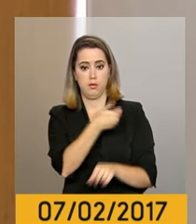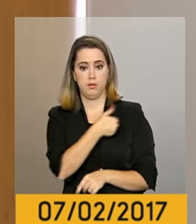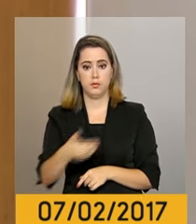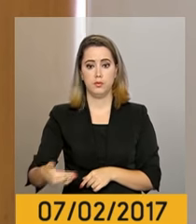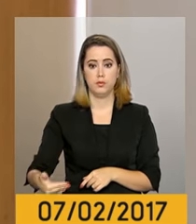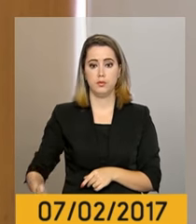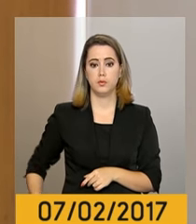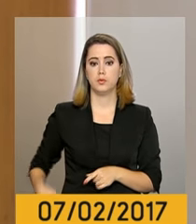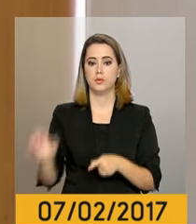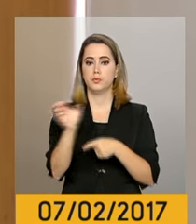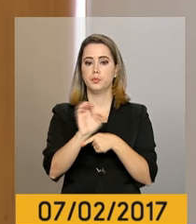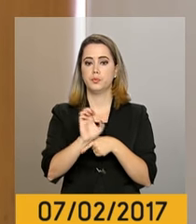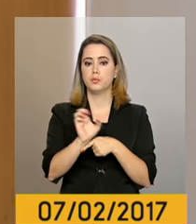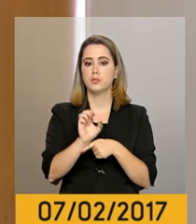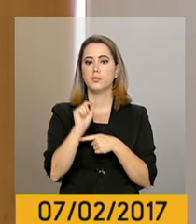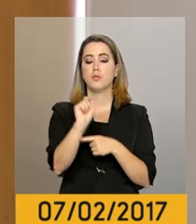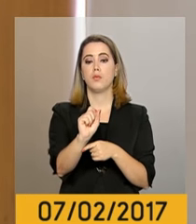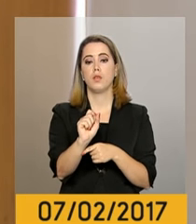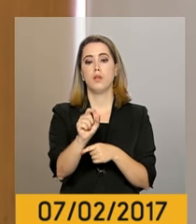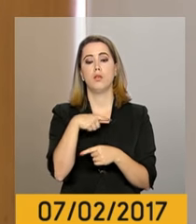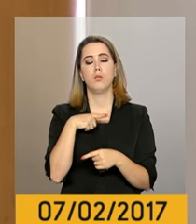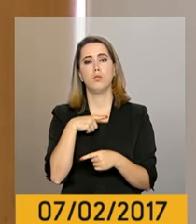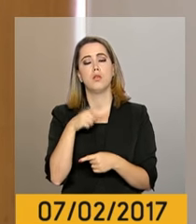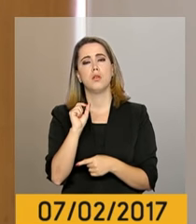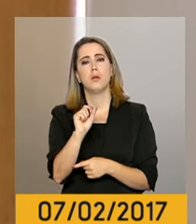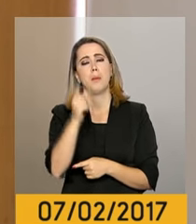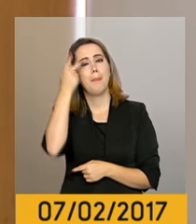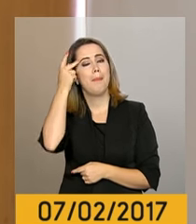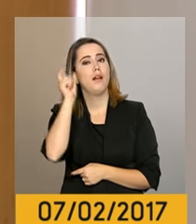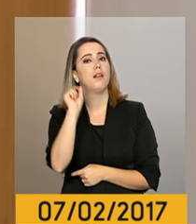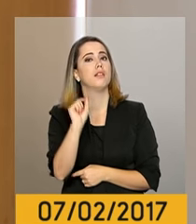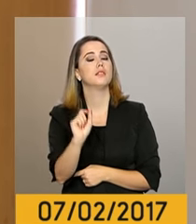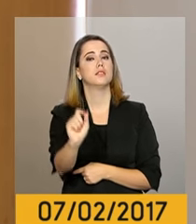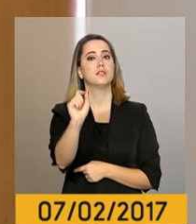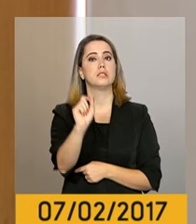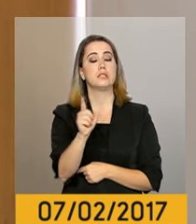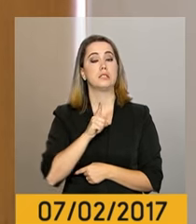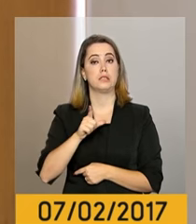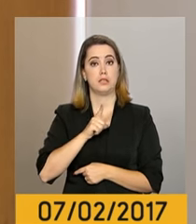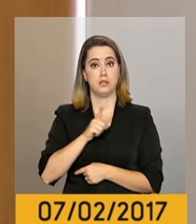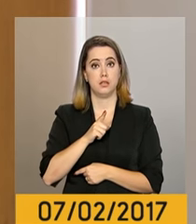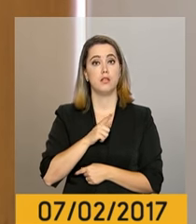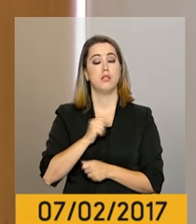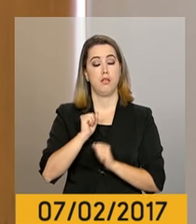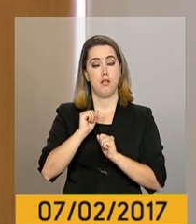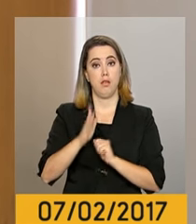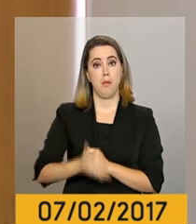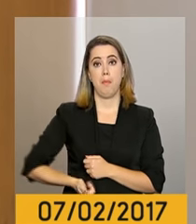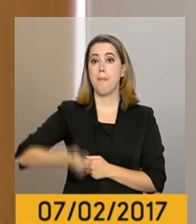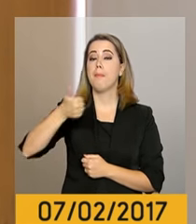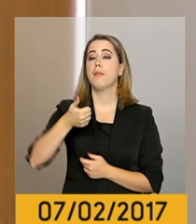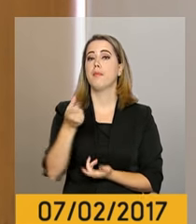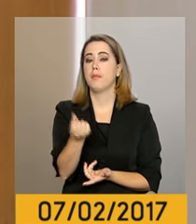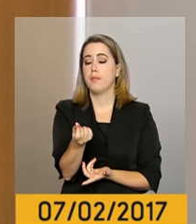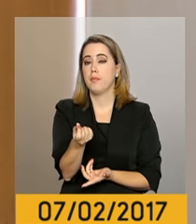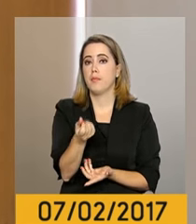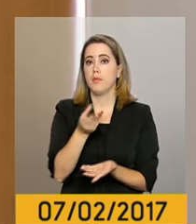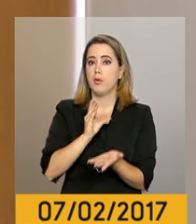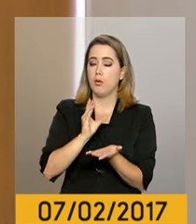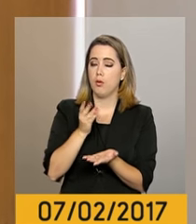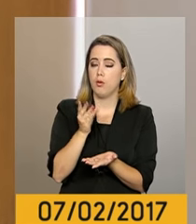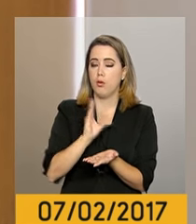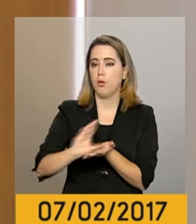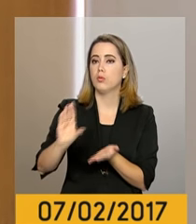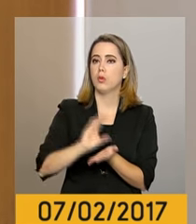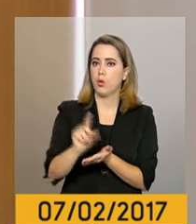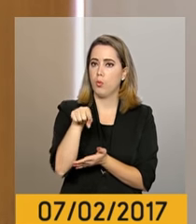governo estadual, no sentido de obter benefícios para o estado de Sergipe. Eu próprio tive